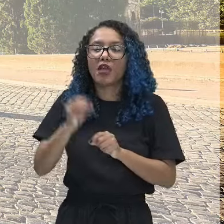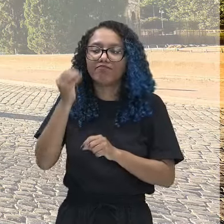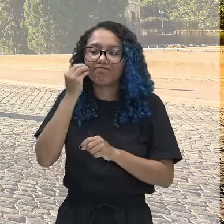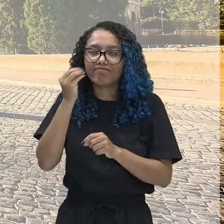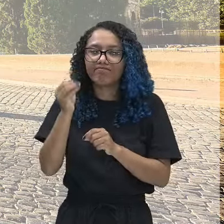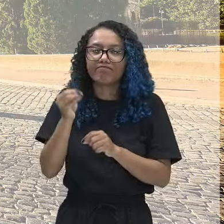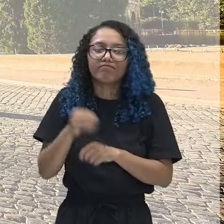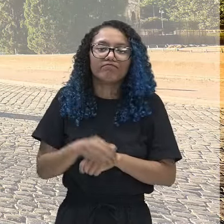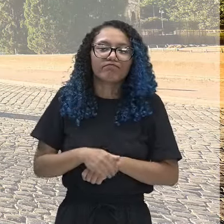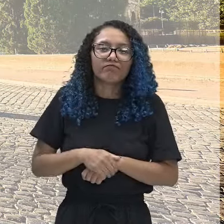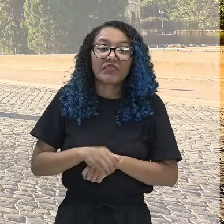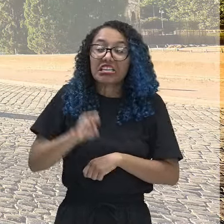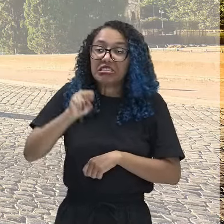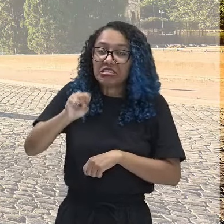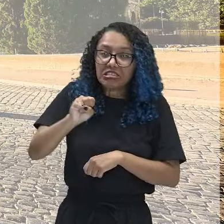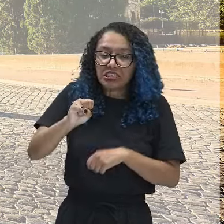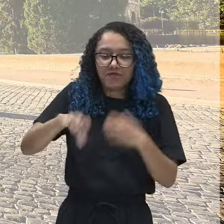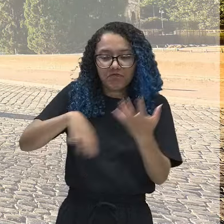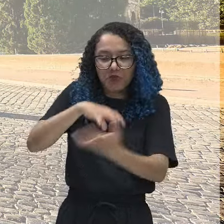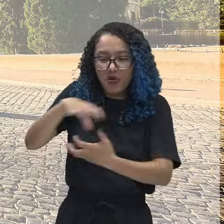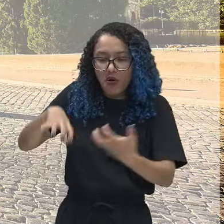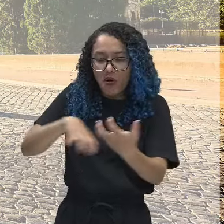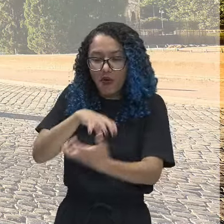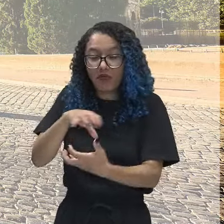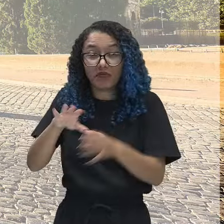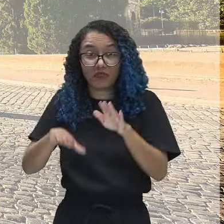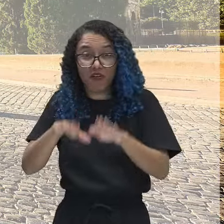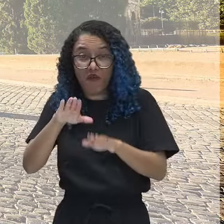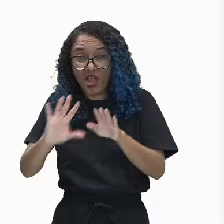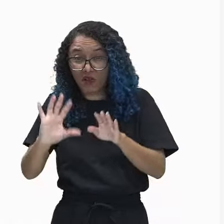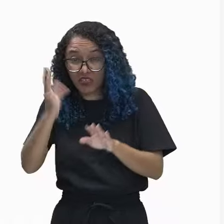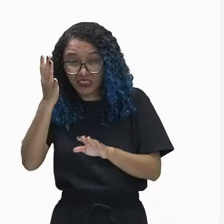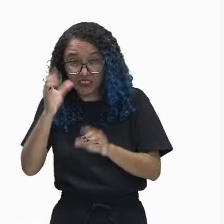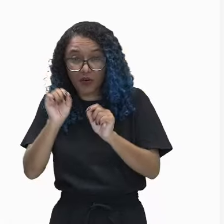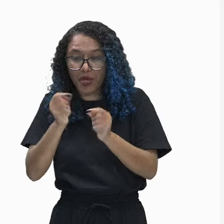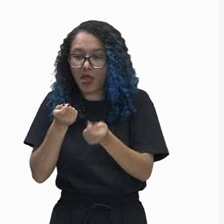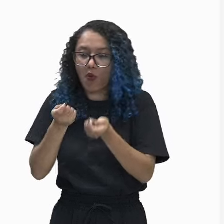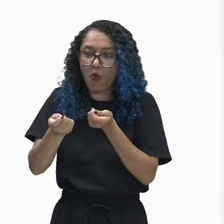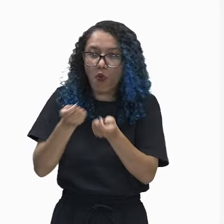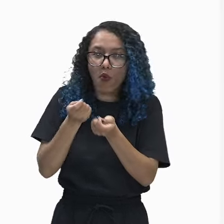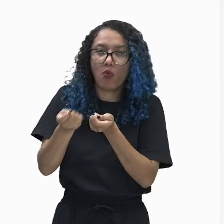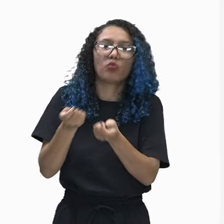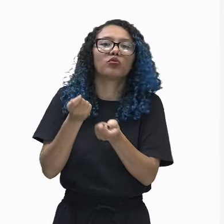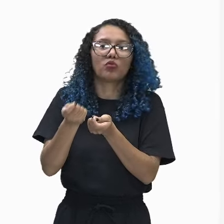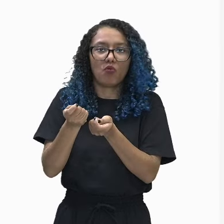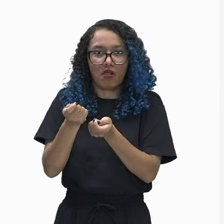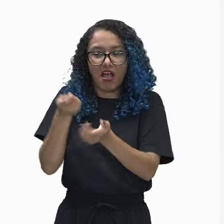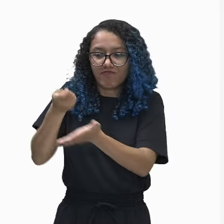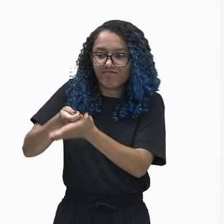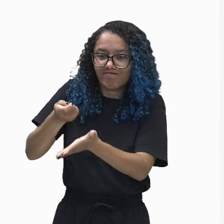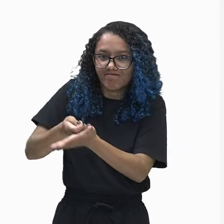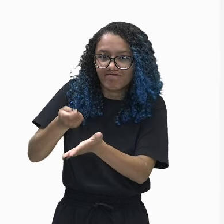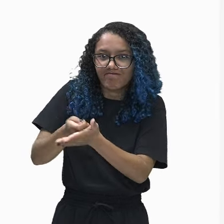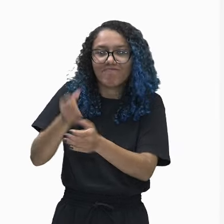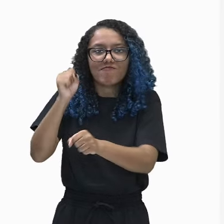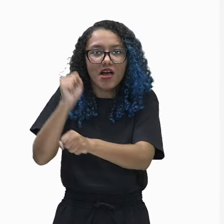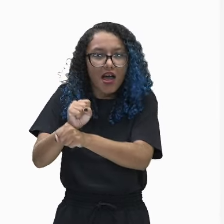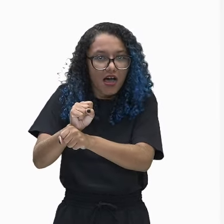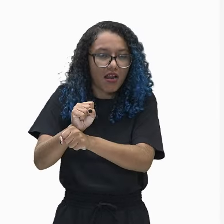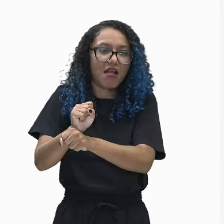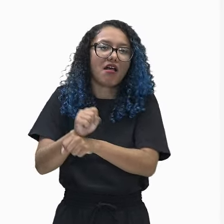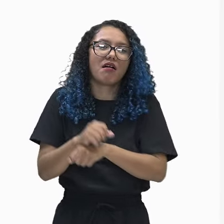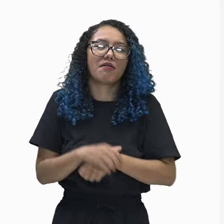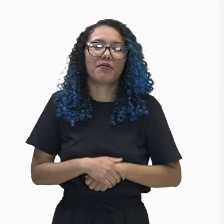porventura, pudessem ocorrer em alguma província romana. Vamos adiante com o texto, vamos lá. A presença das